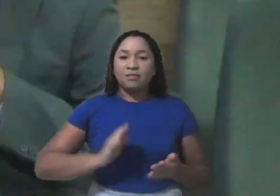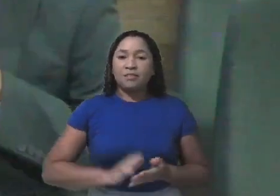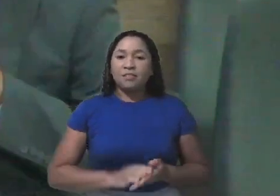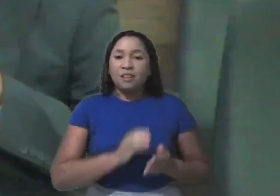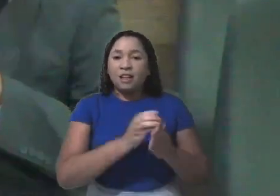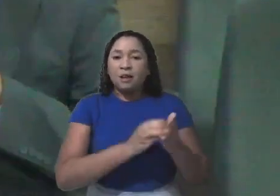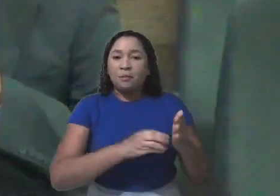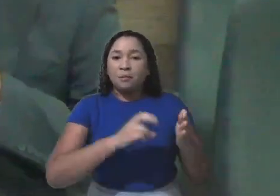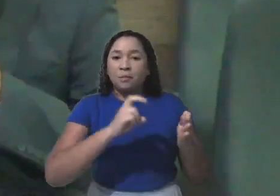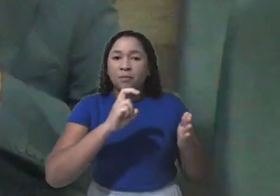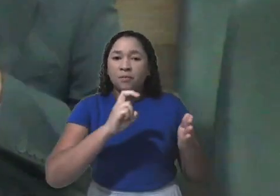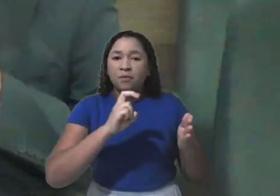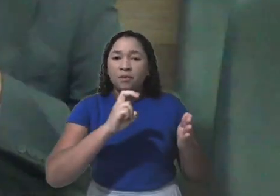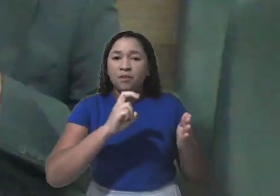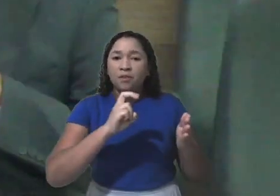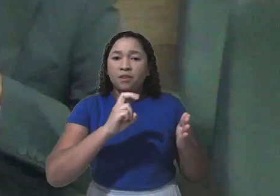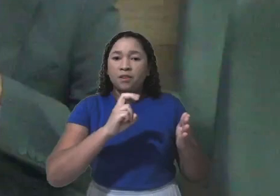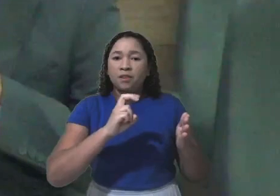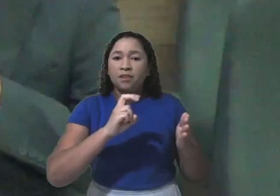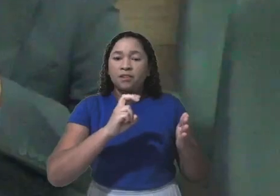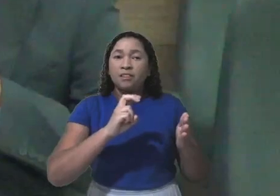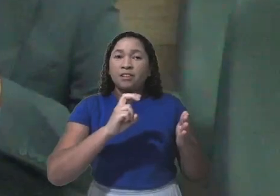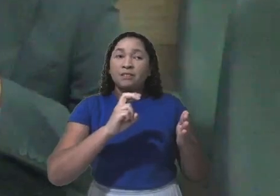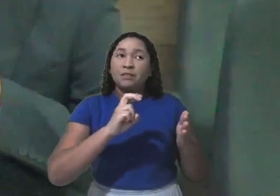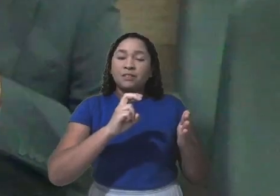capítulo 5.